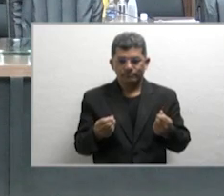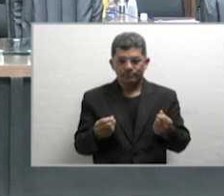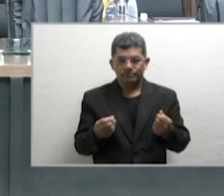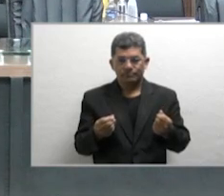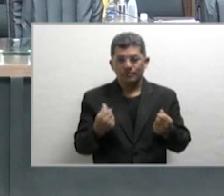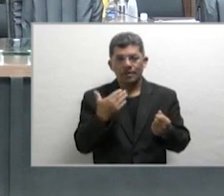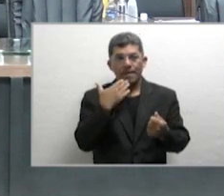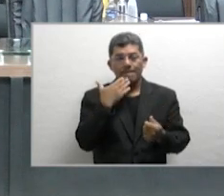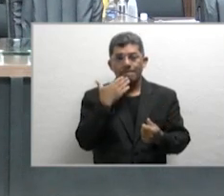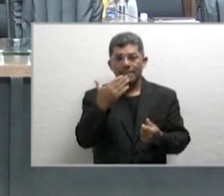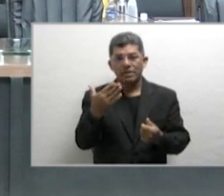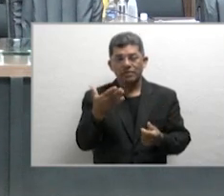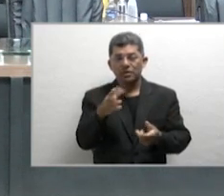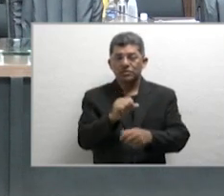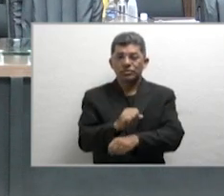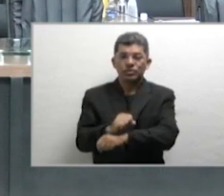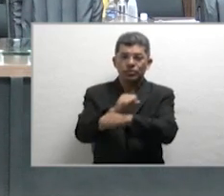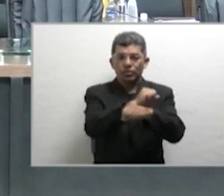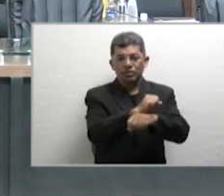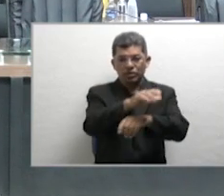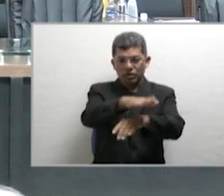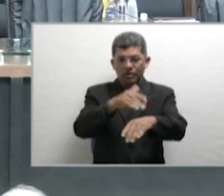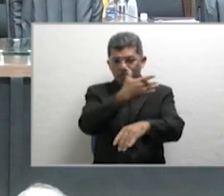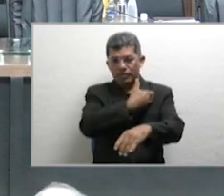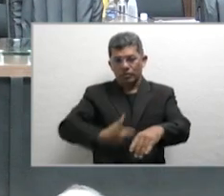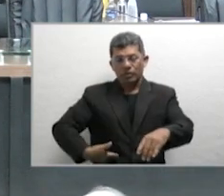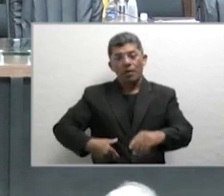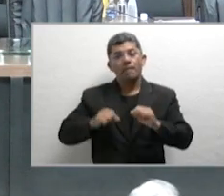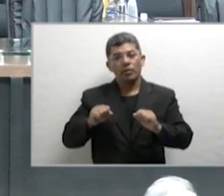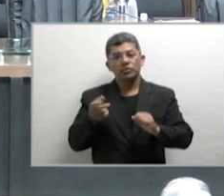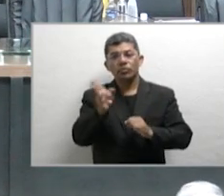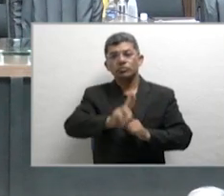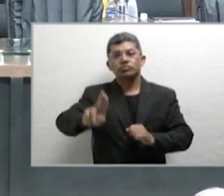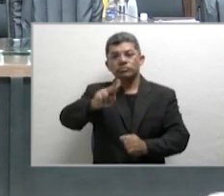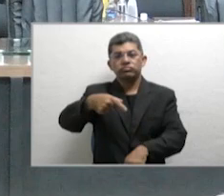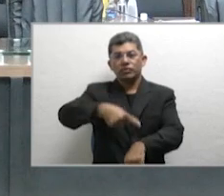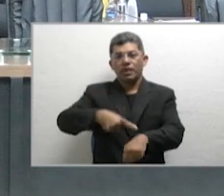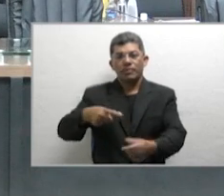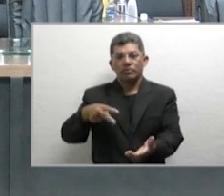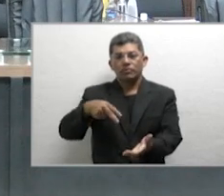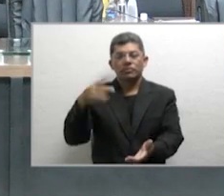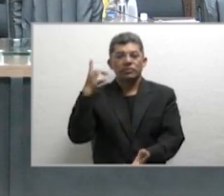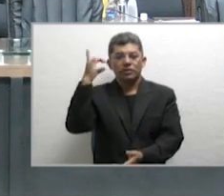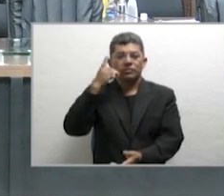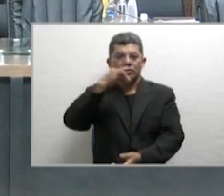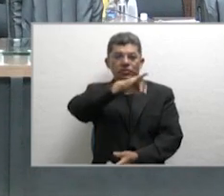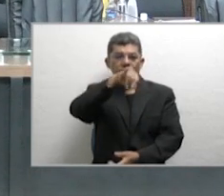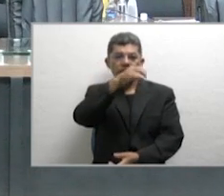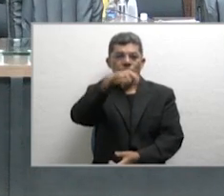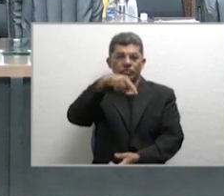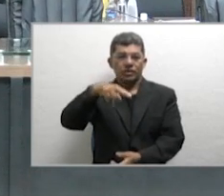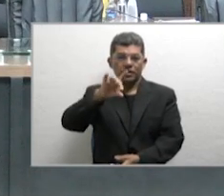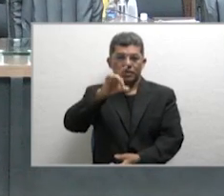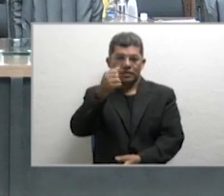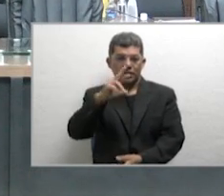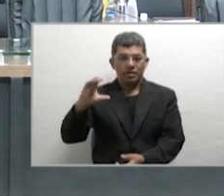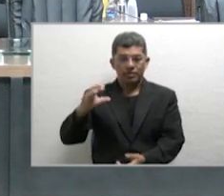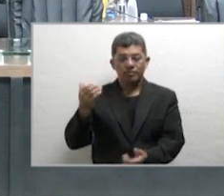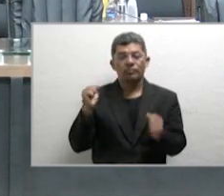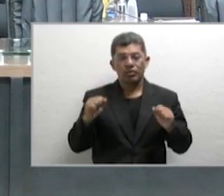peço que a segurança traga a pessoa que irá utilizar o tempo da deputada Joana Dark.